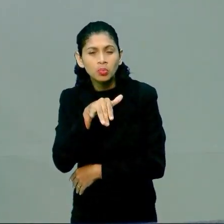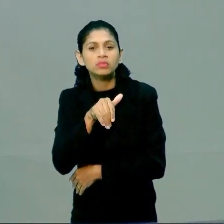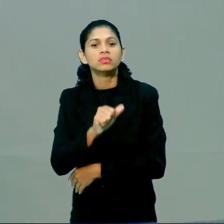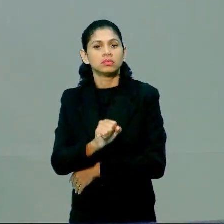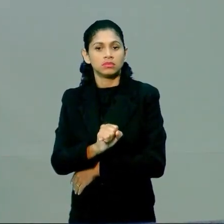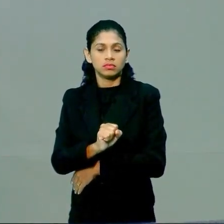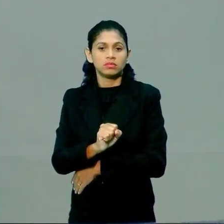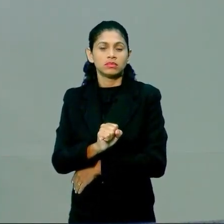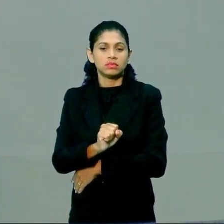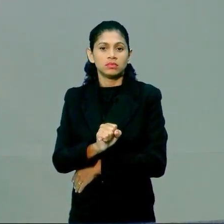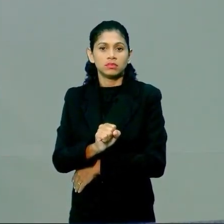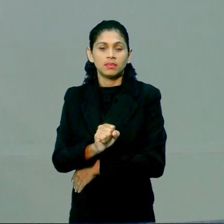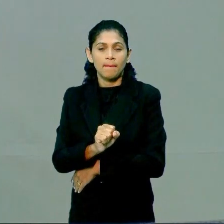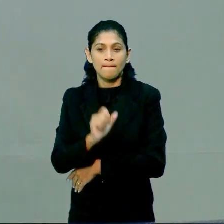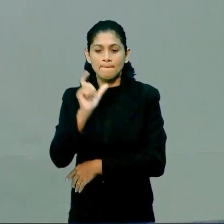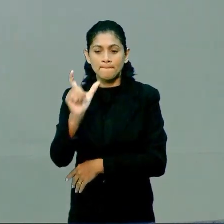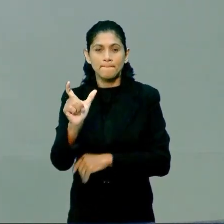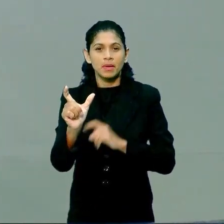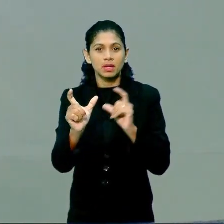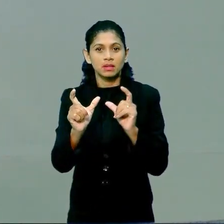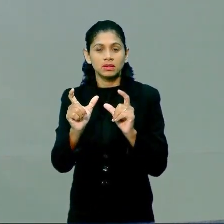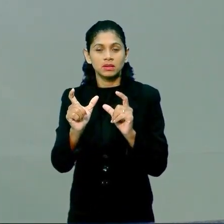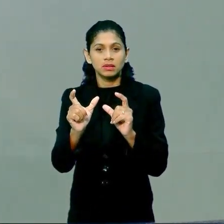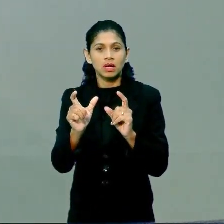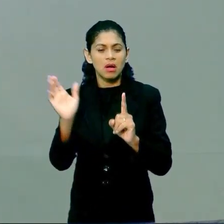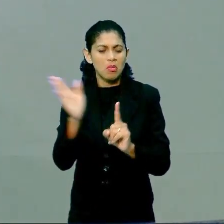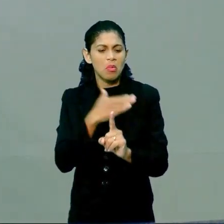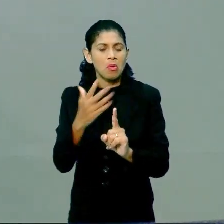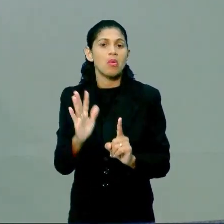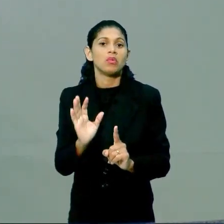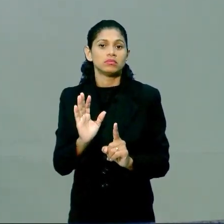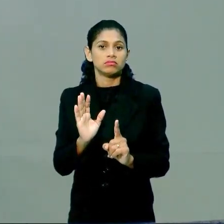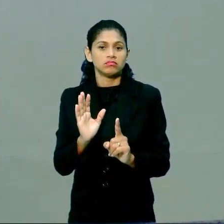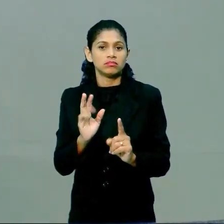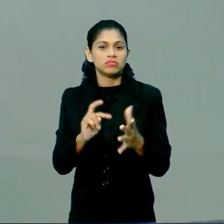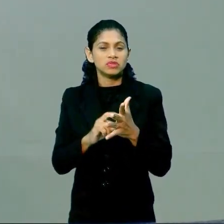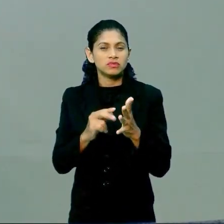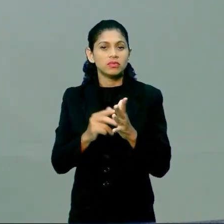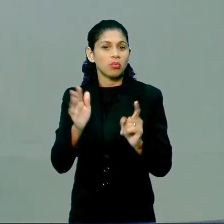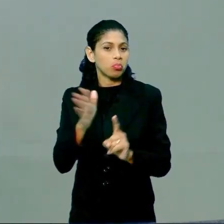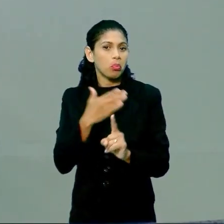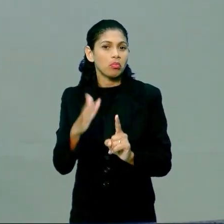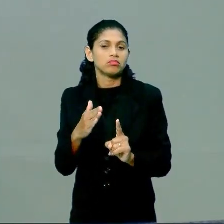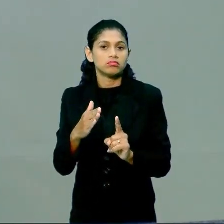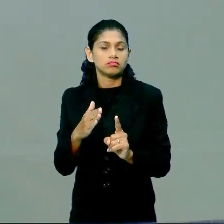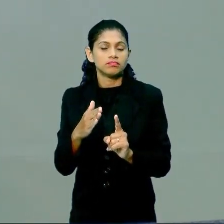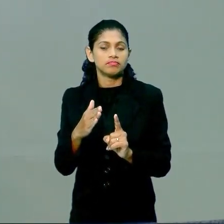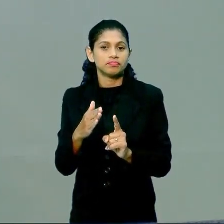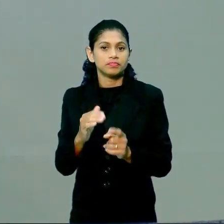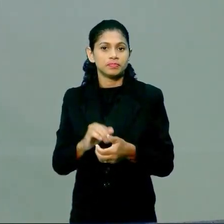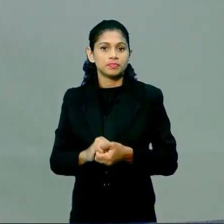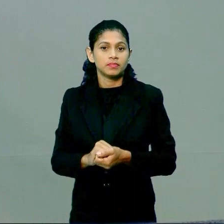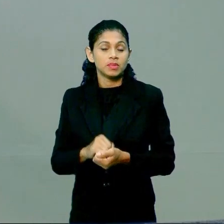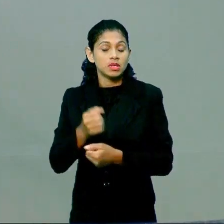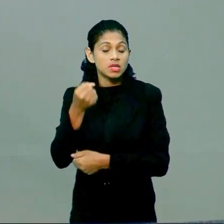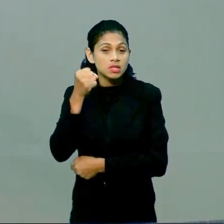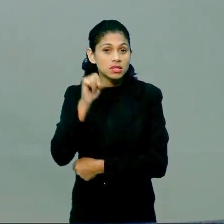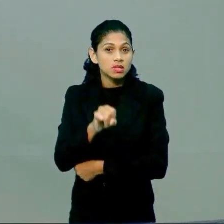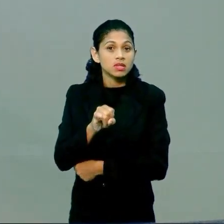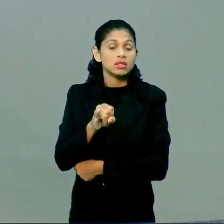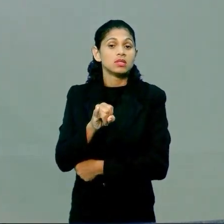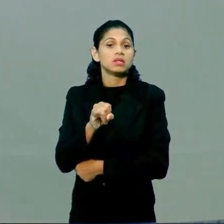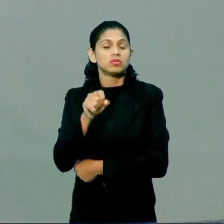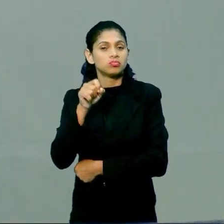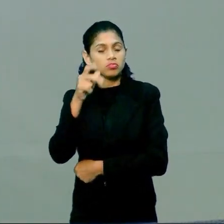mais do que a agressão mas pros outros verem tenho certeza se a pessoa lhe chamar de um palavrão feio e lhe magoar mas outro lhe der um